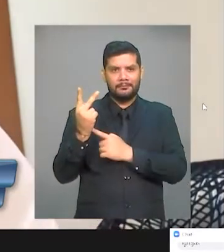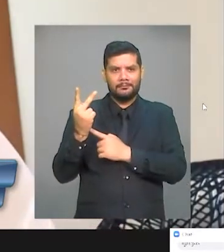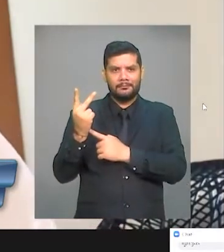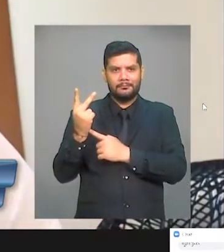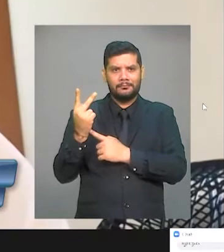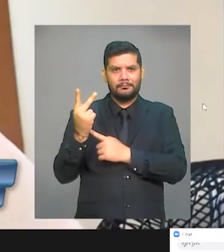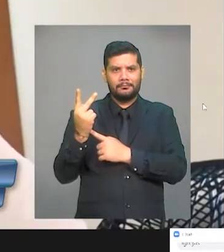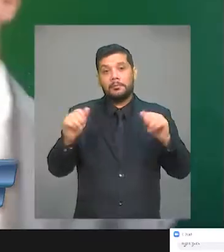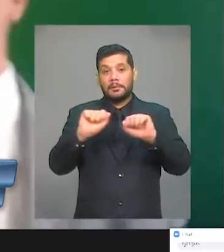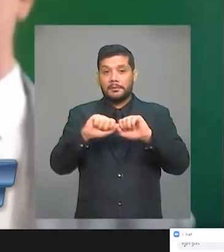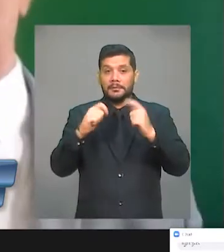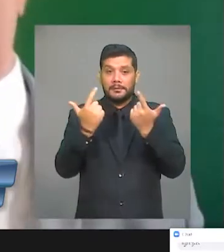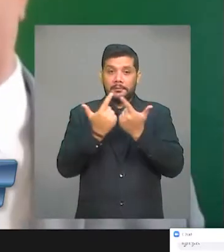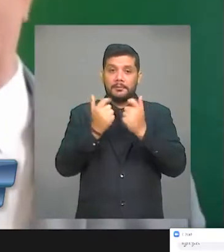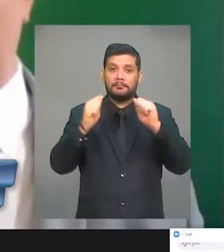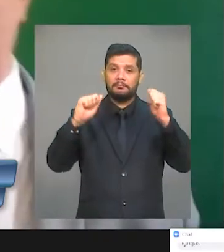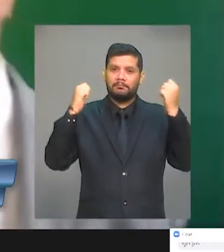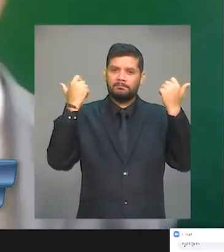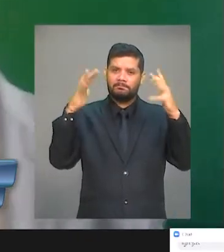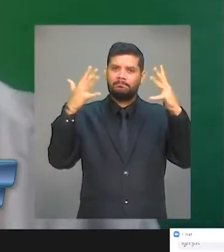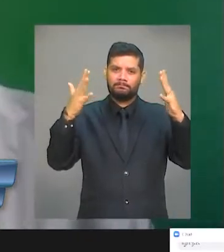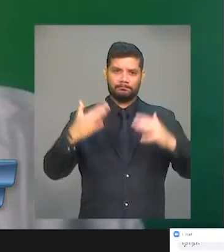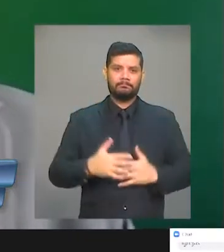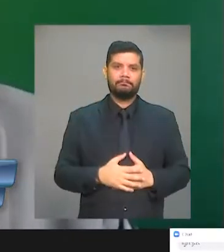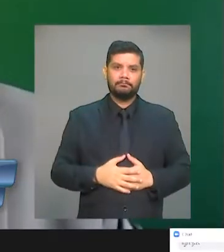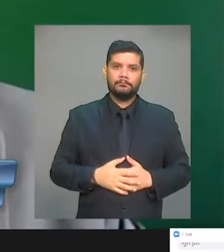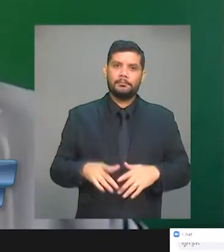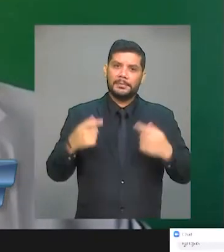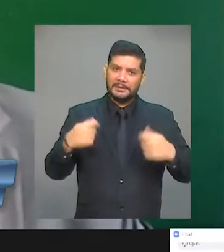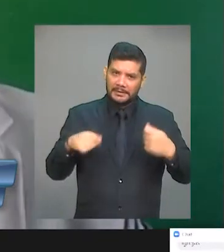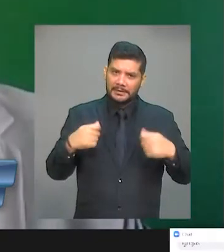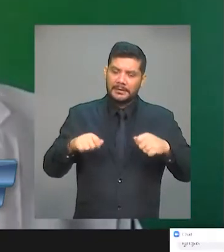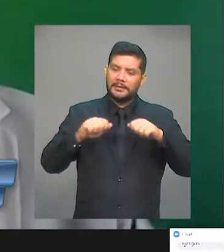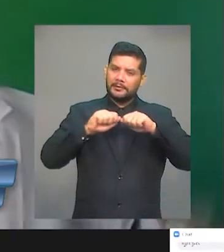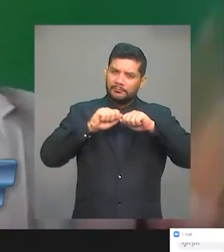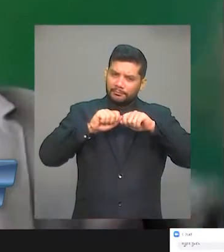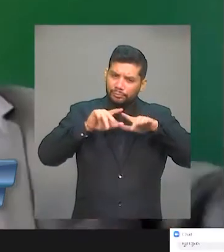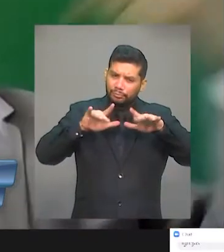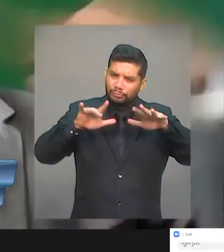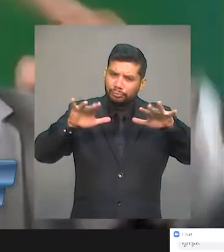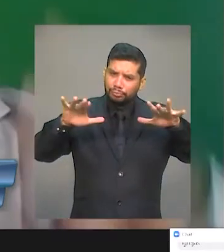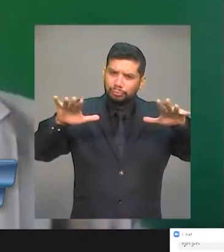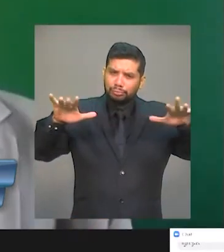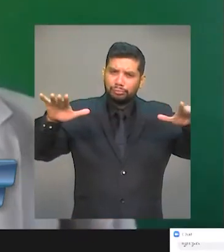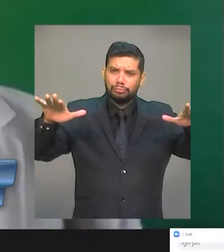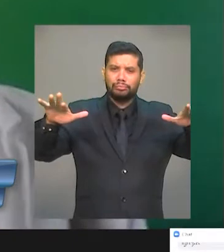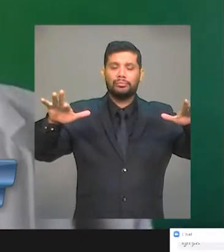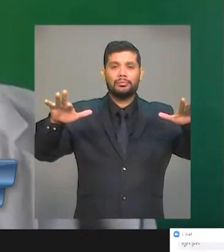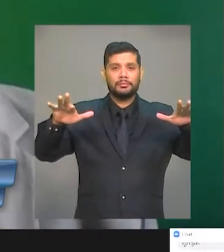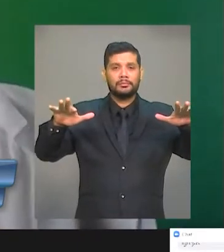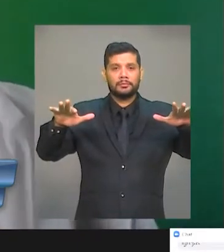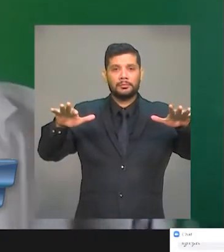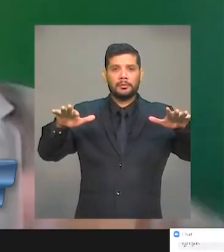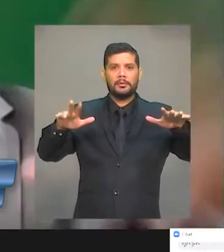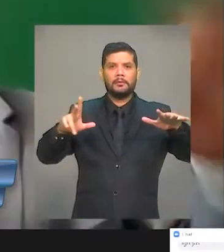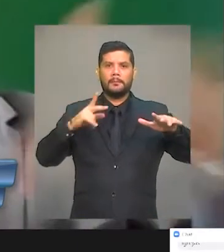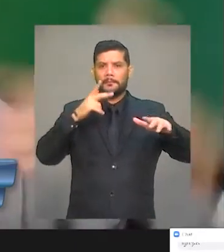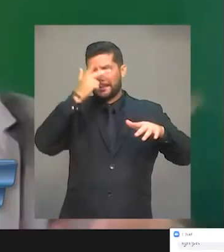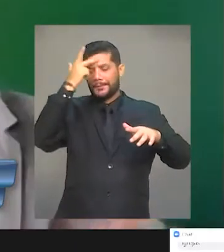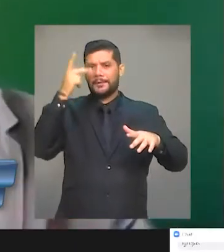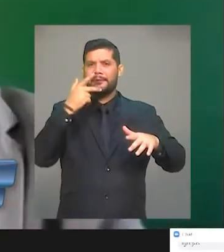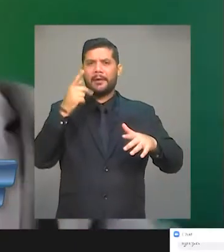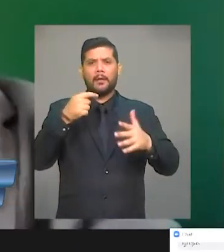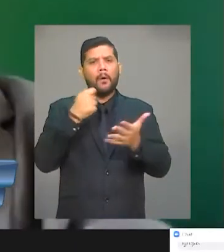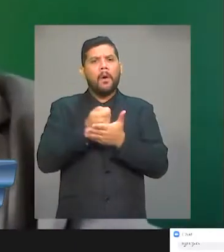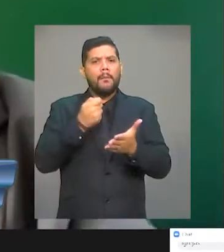pilastra basal para isso. Já o deputado Ferreira Aragão sugeriu que os trabalhos fossem divulgados no Brasil. As boas